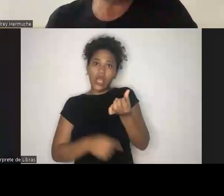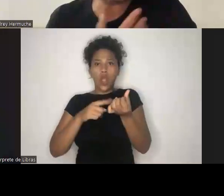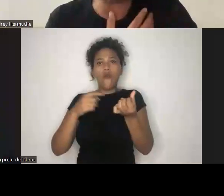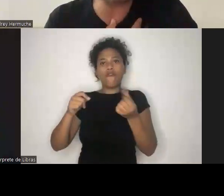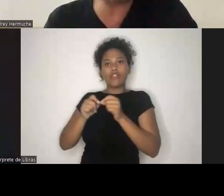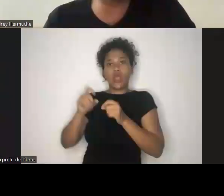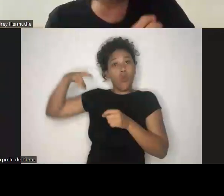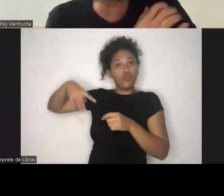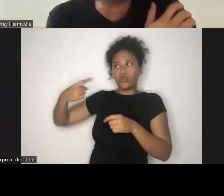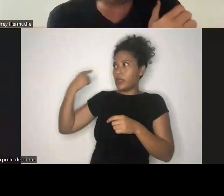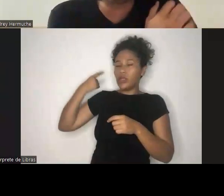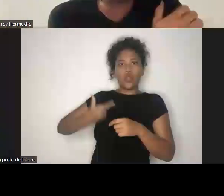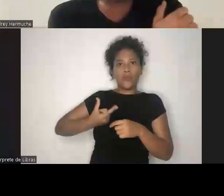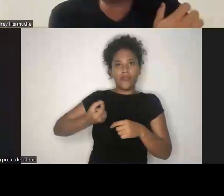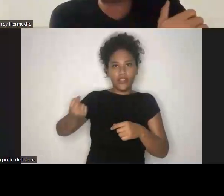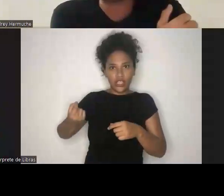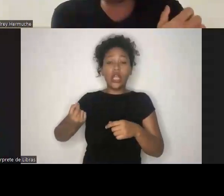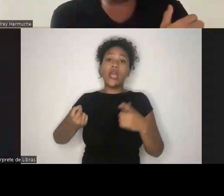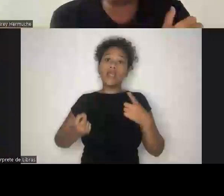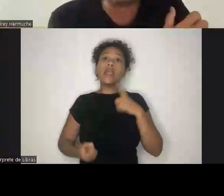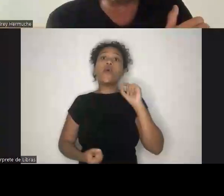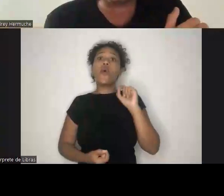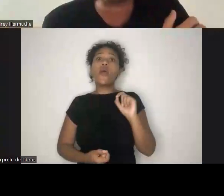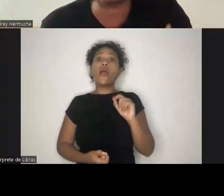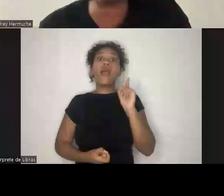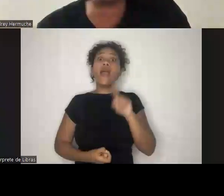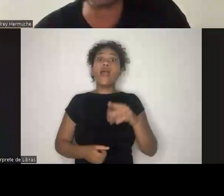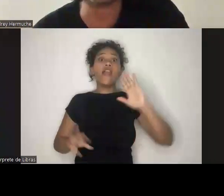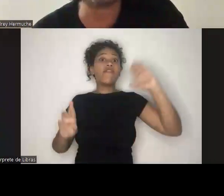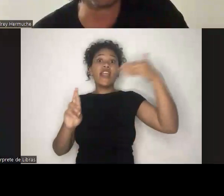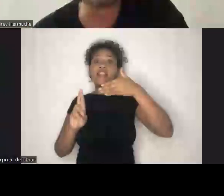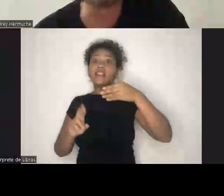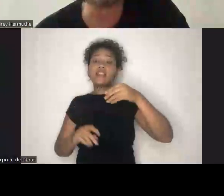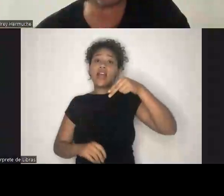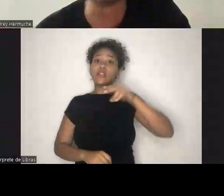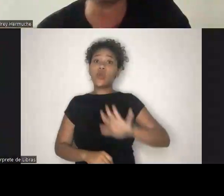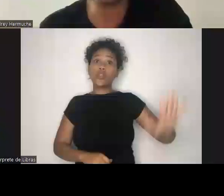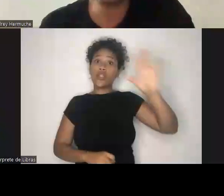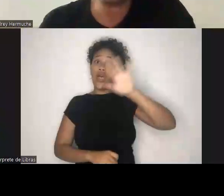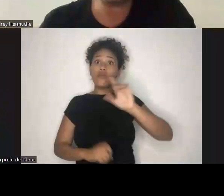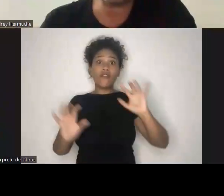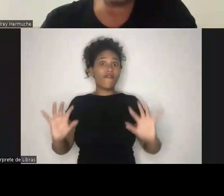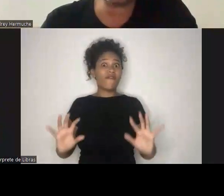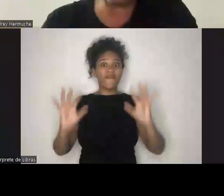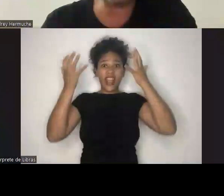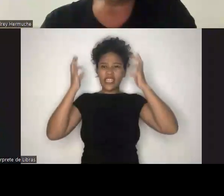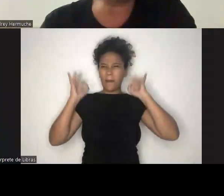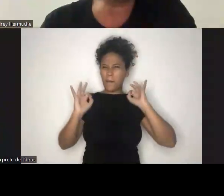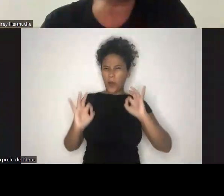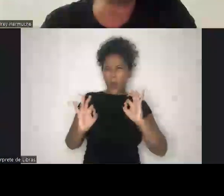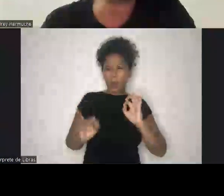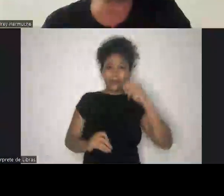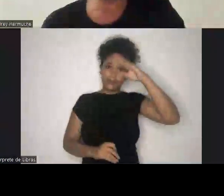acabou se tornando né uma grande referência Nacional de festa Premium no Brasil né realmente